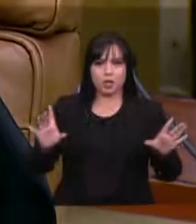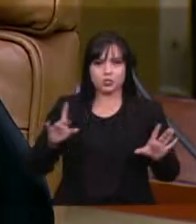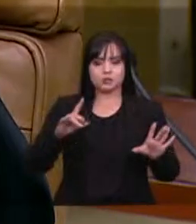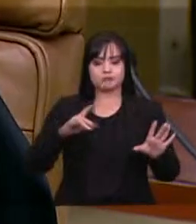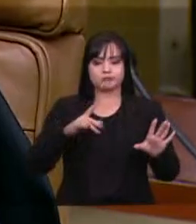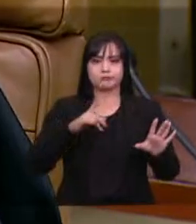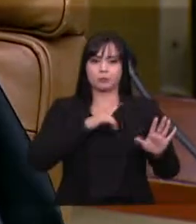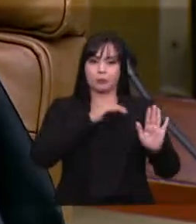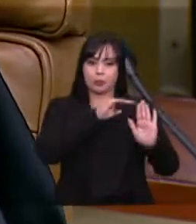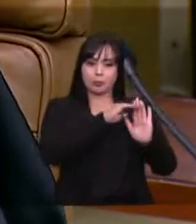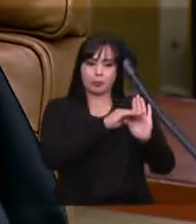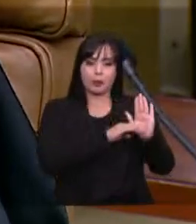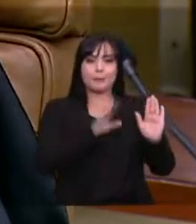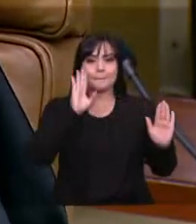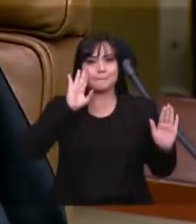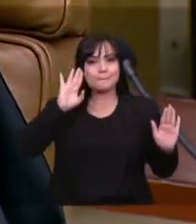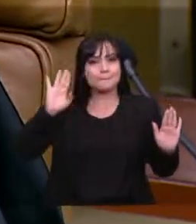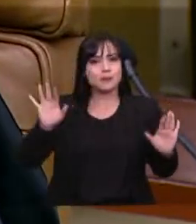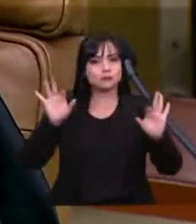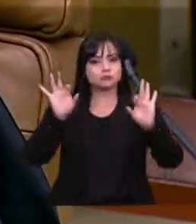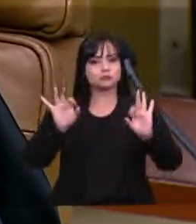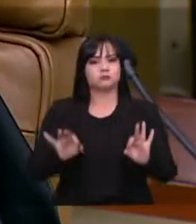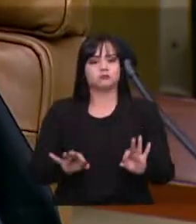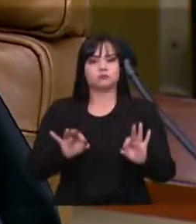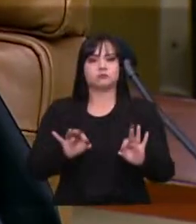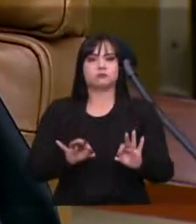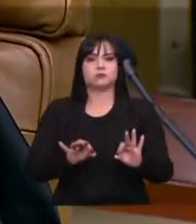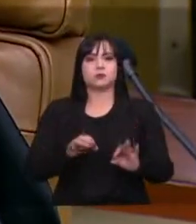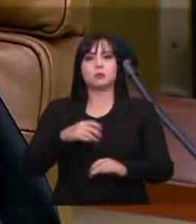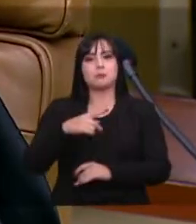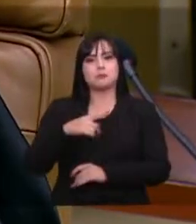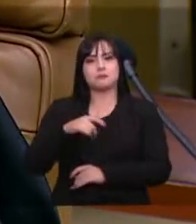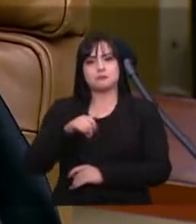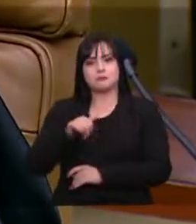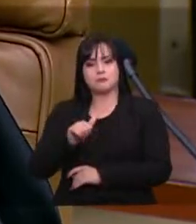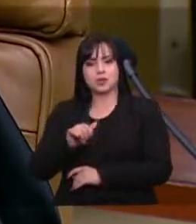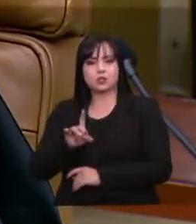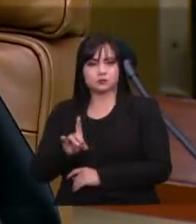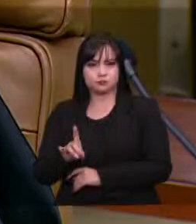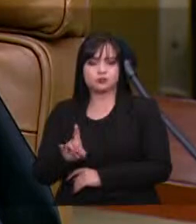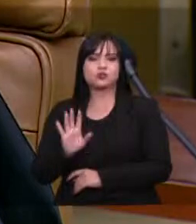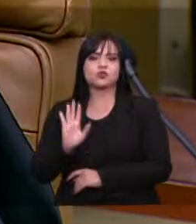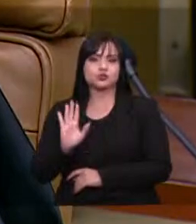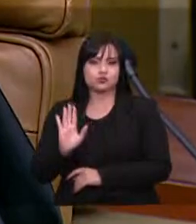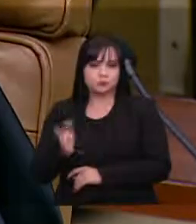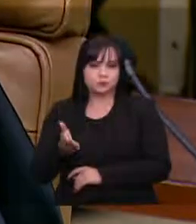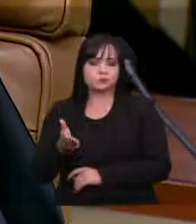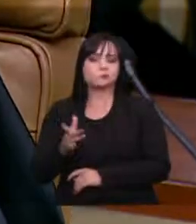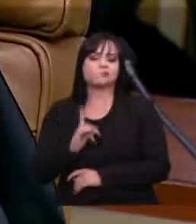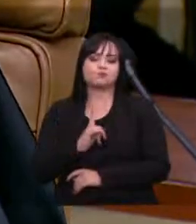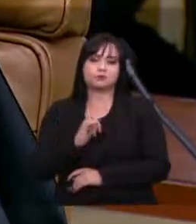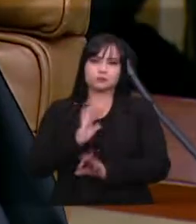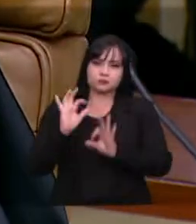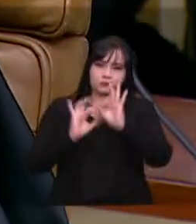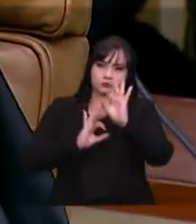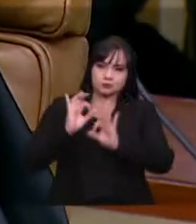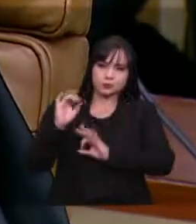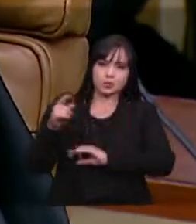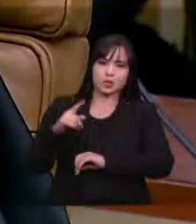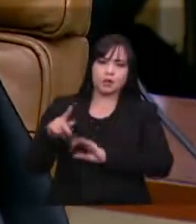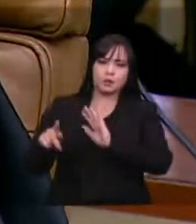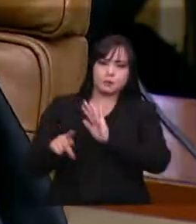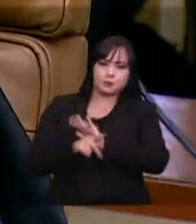pautado pelo princípio da legalidade do devido processo ilegal Como estão esculpidos expressamente nossa